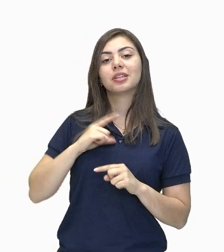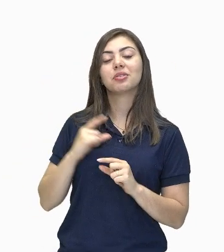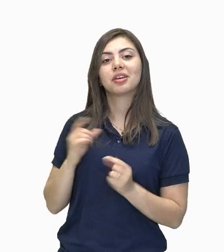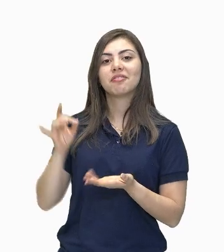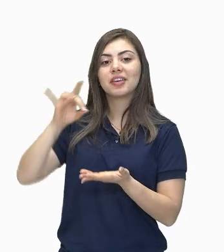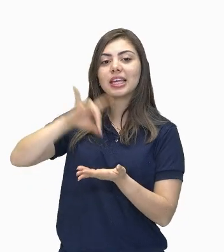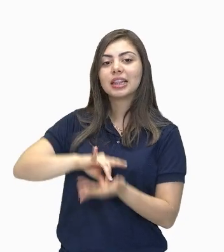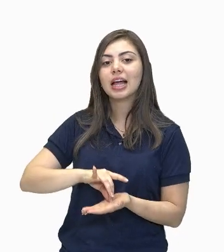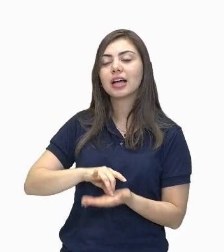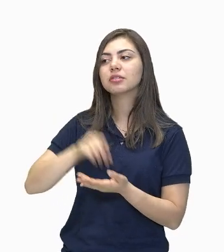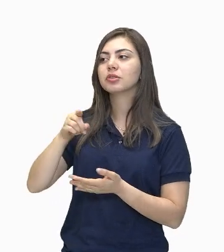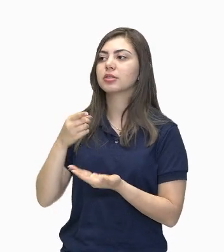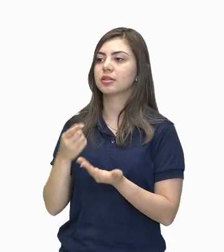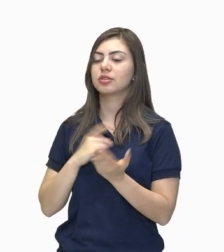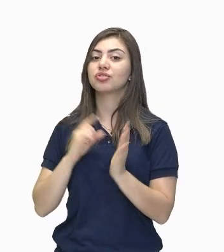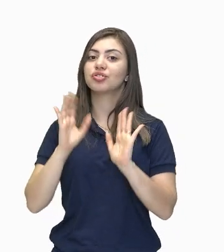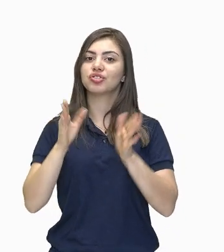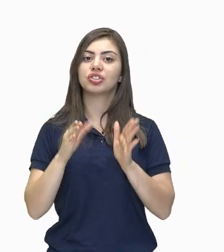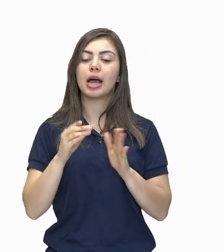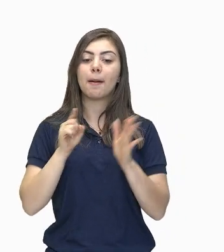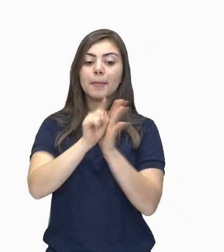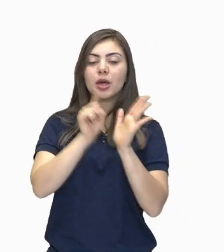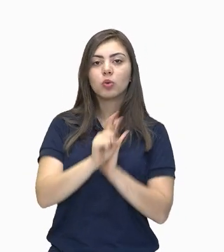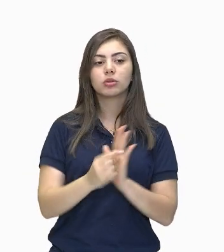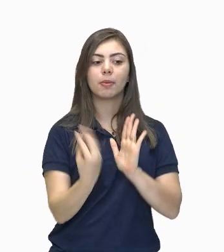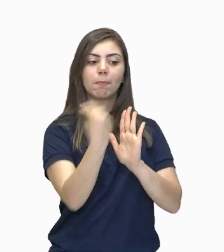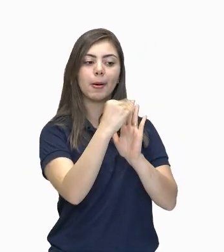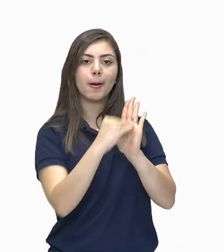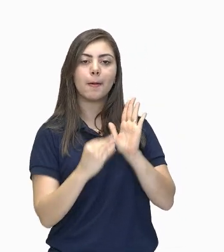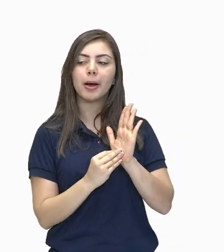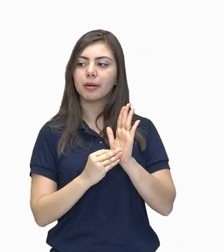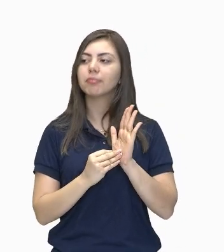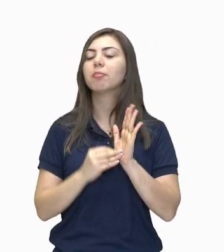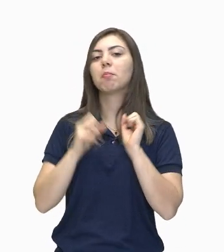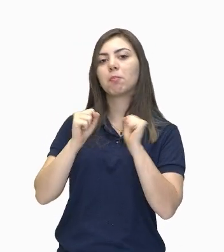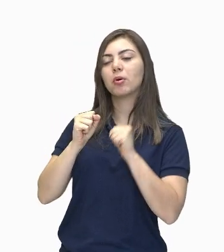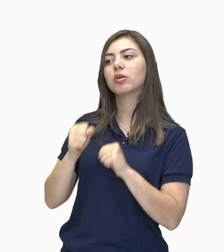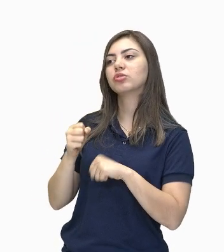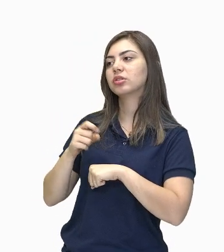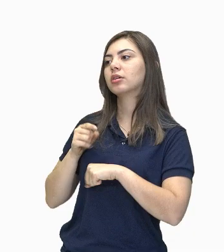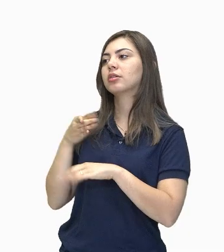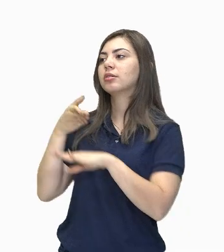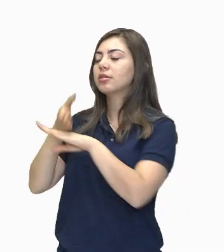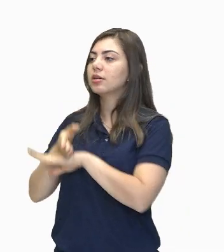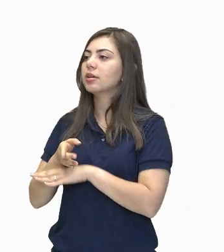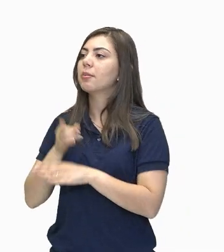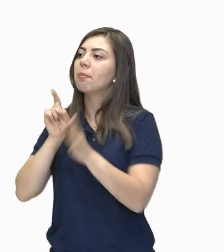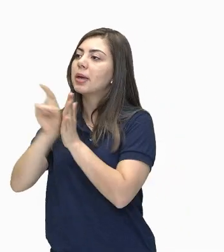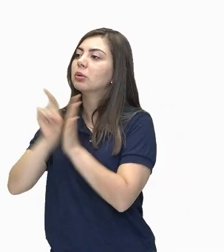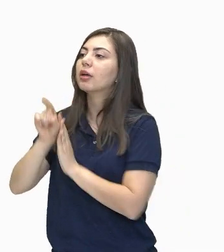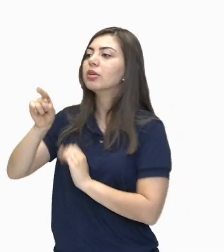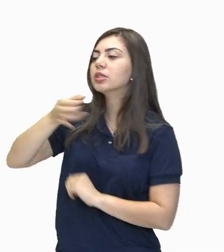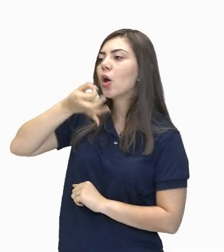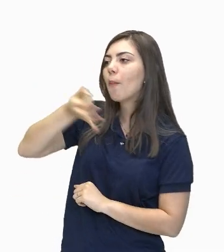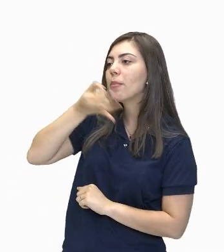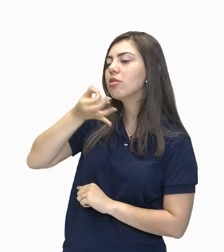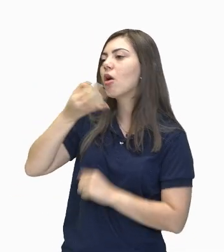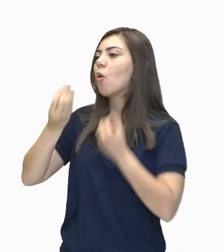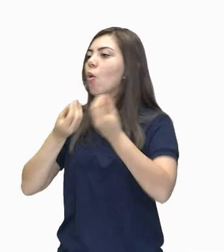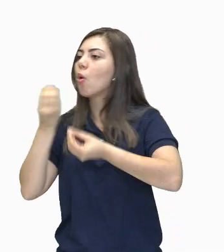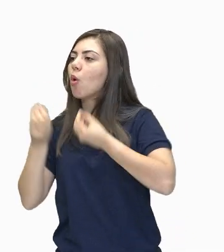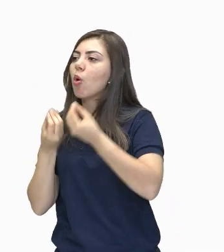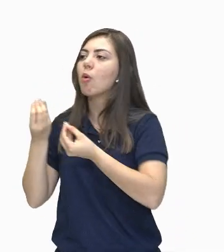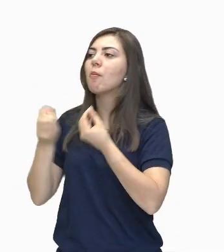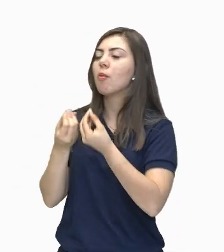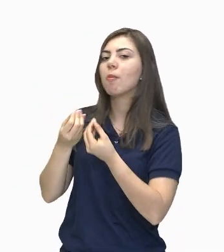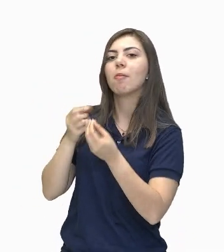realmente chegar com um questionário para os indivíduos, né? Responder o que ele acha, o que ele não acha, o que ele gostaria, o que ele não